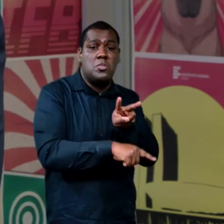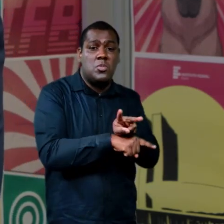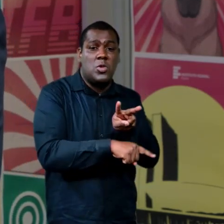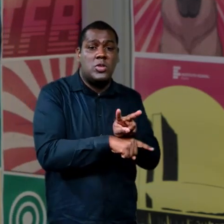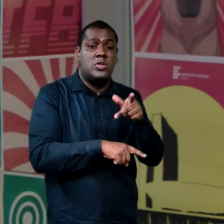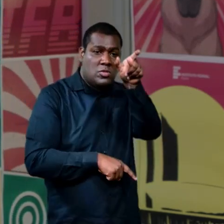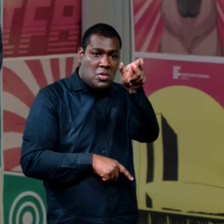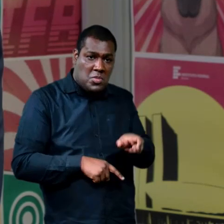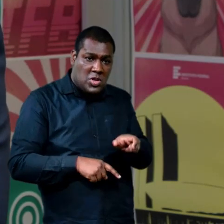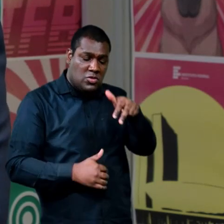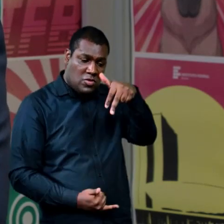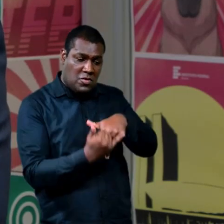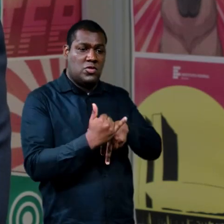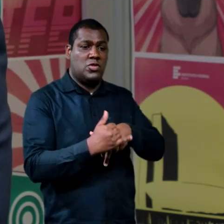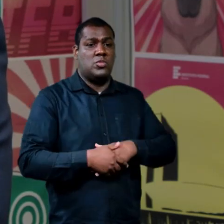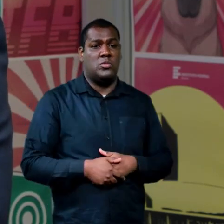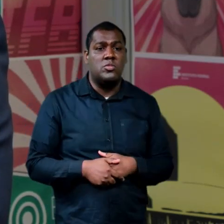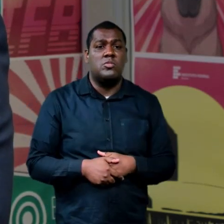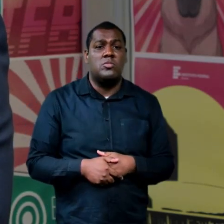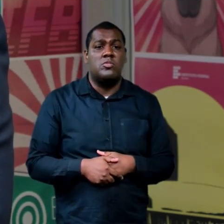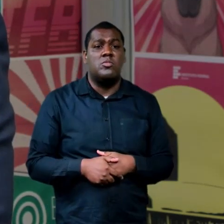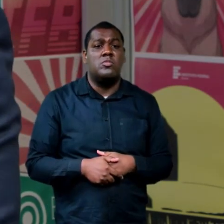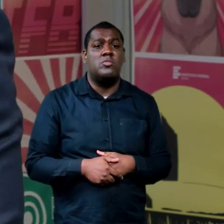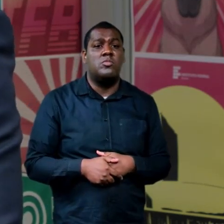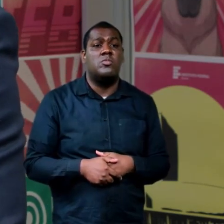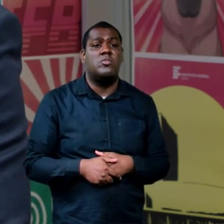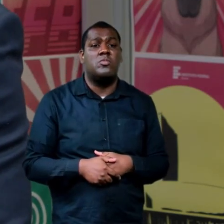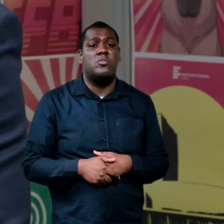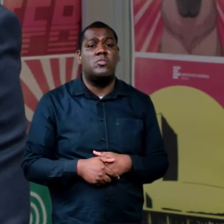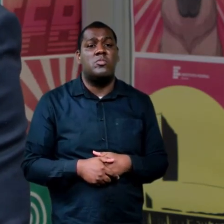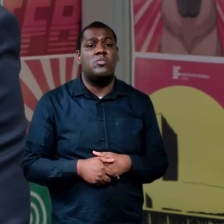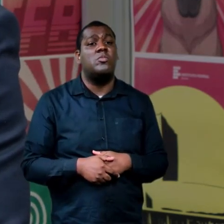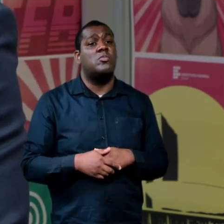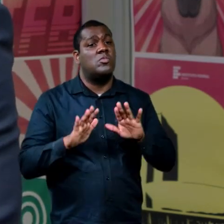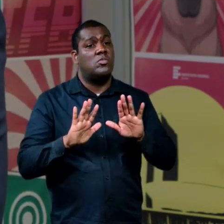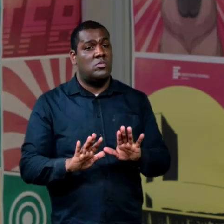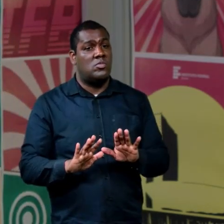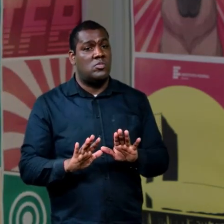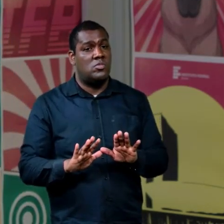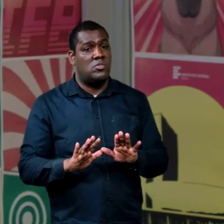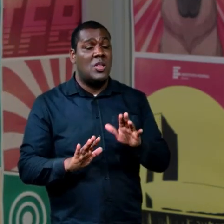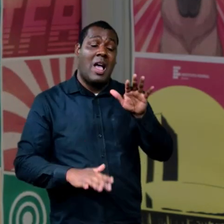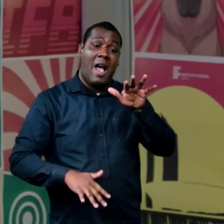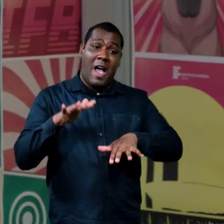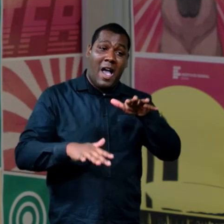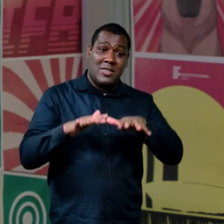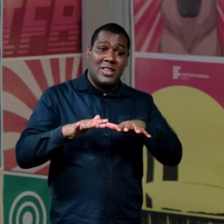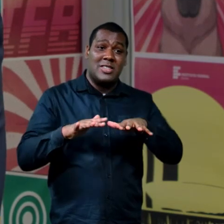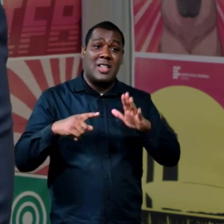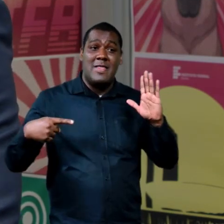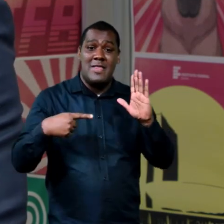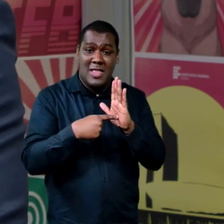podem saber. Outro elemento importante que a gente precisa colocar, né, que nem sempre quem comunica é a própria vítima, é muito comum